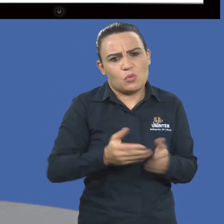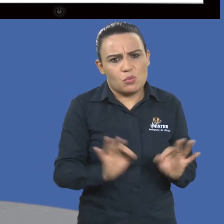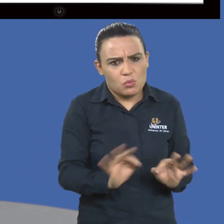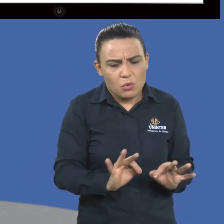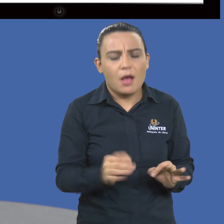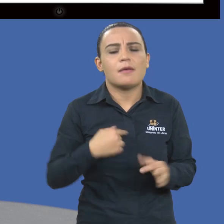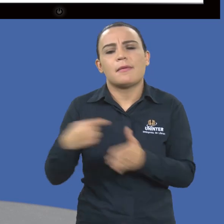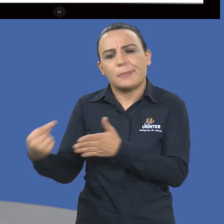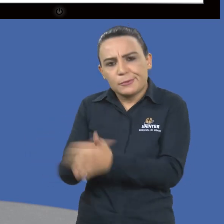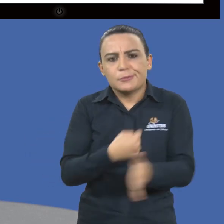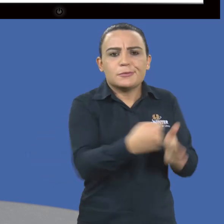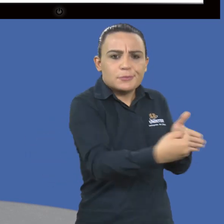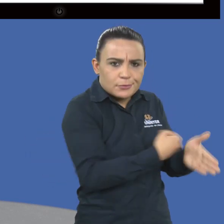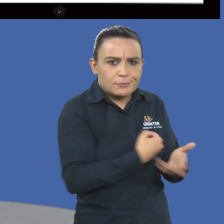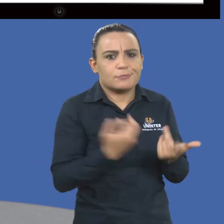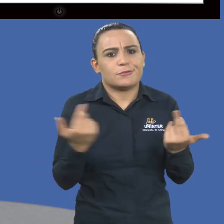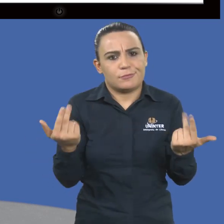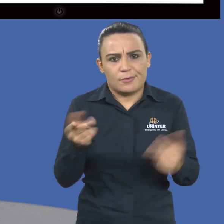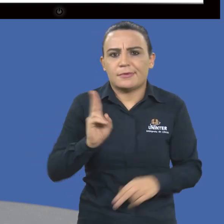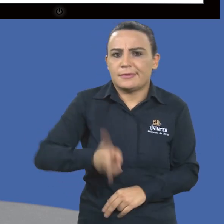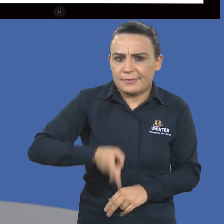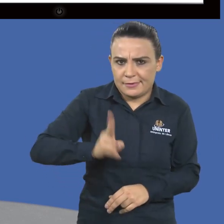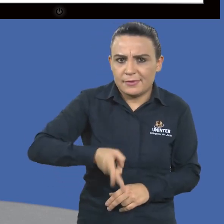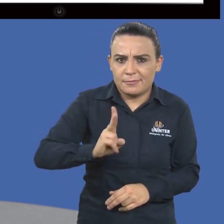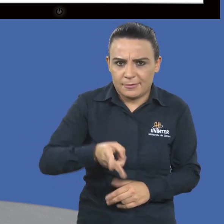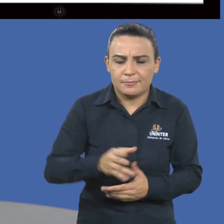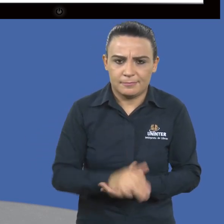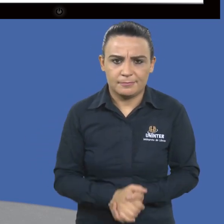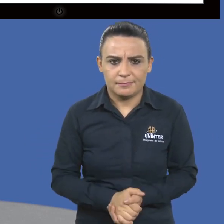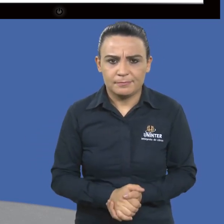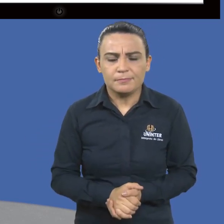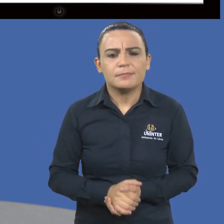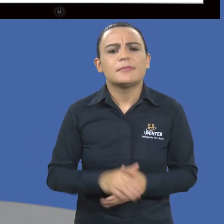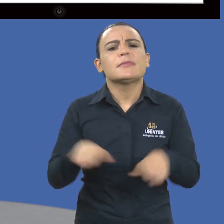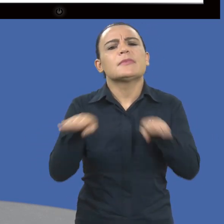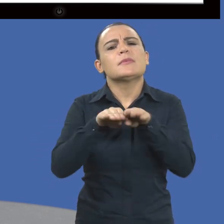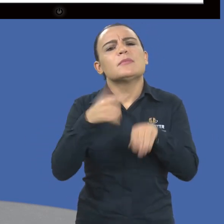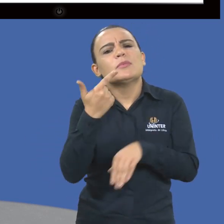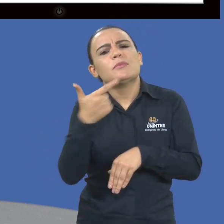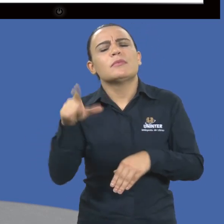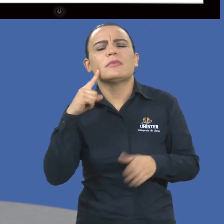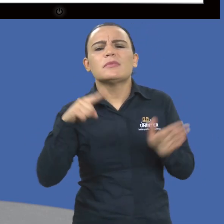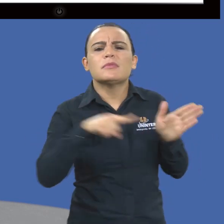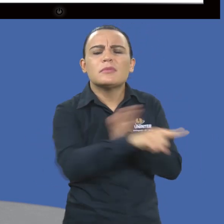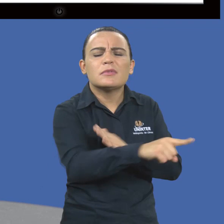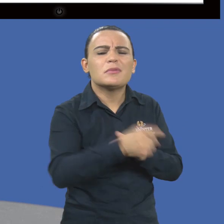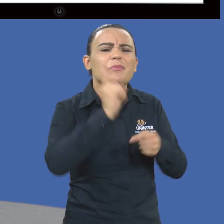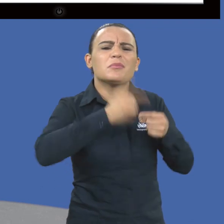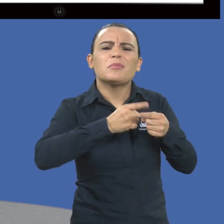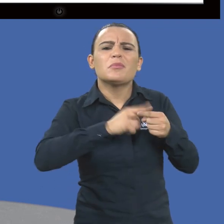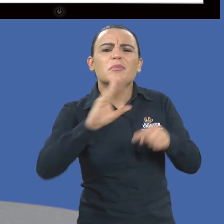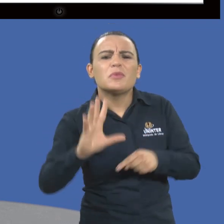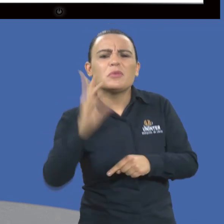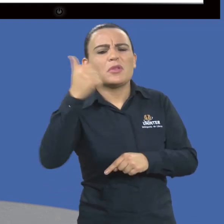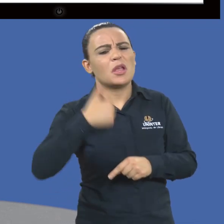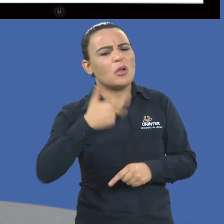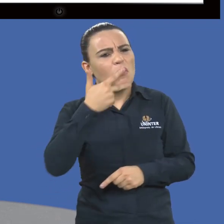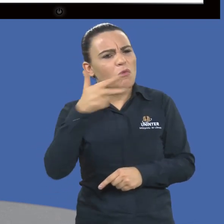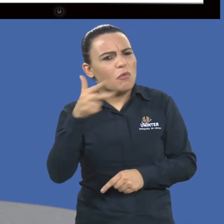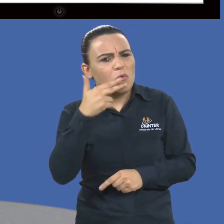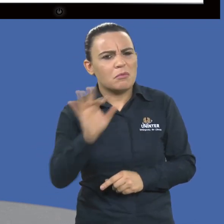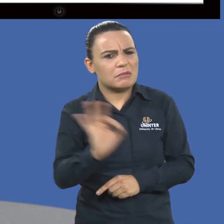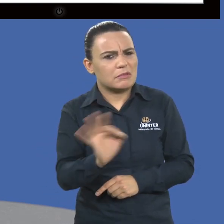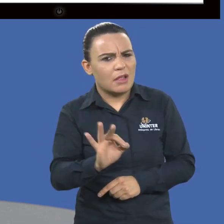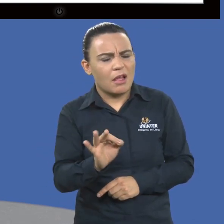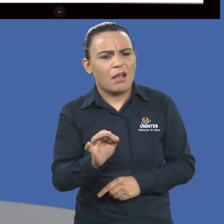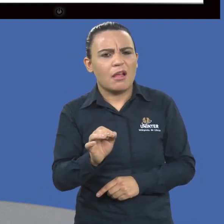Um outro aspecto que também é muito perguntado é assim: por que isso aconteceu? Puxa,